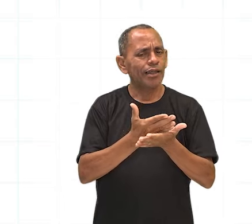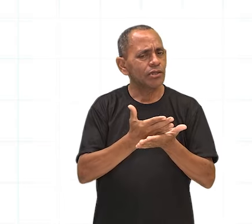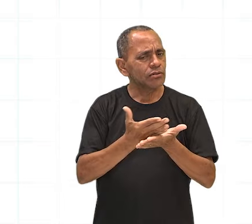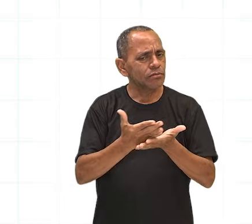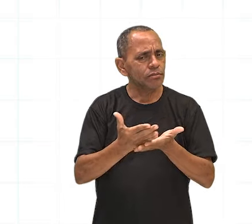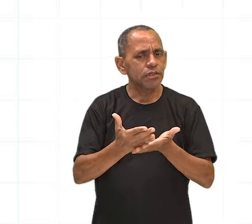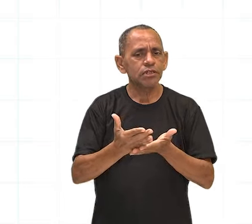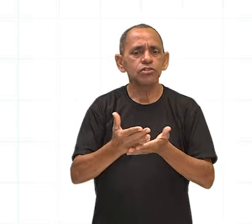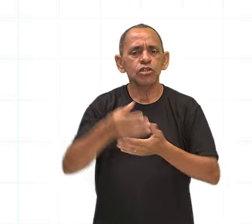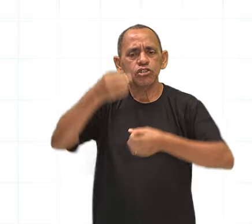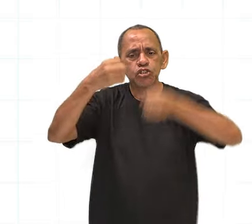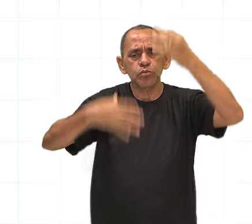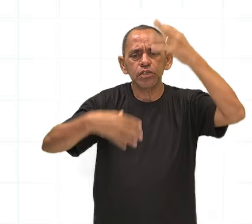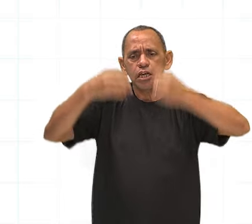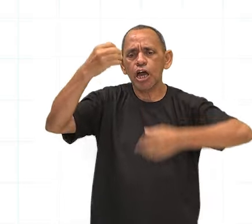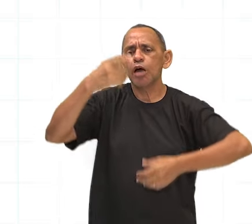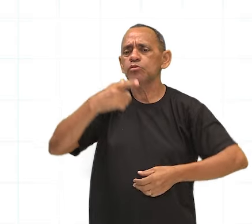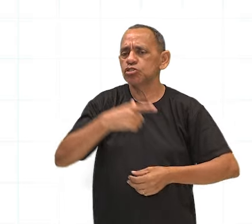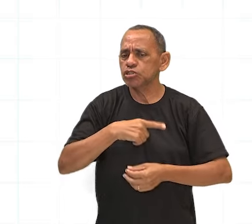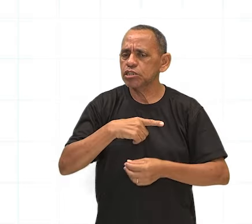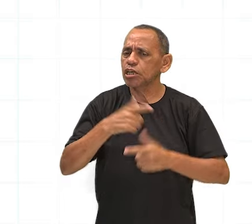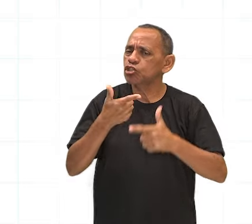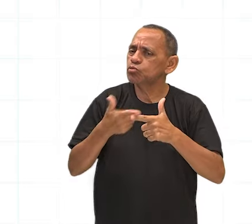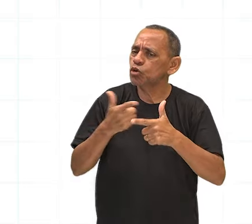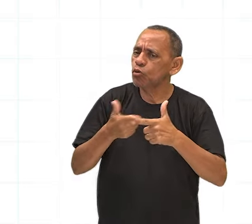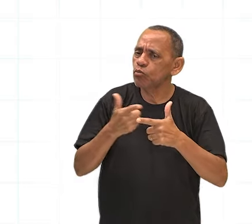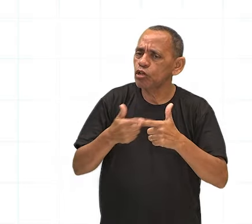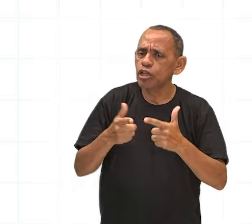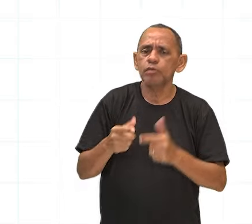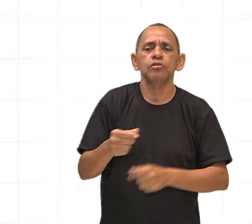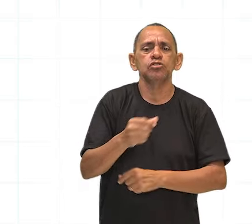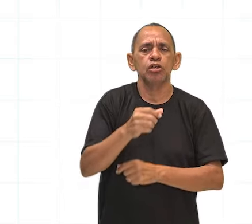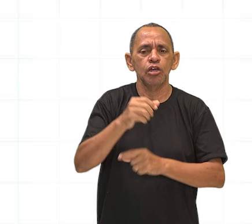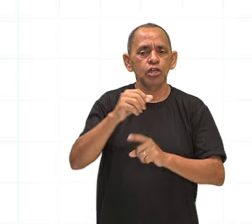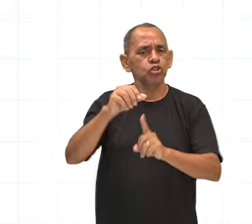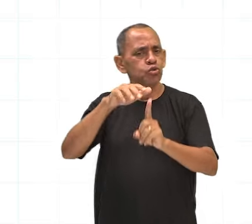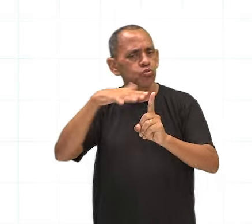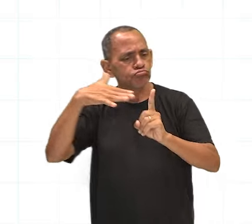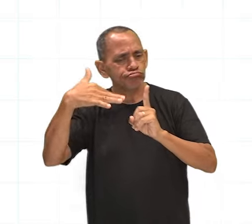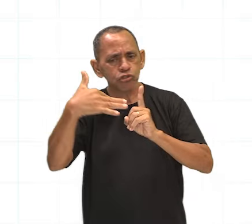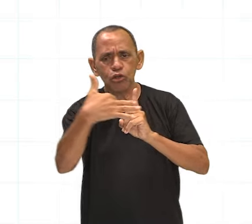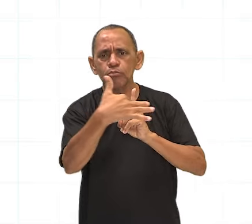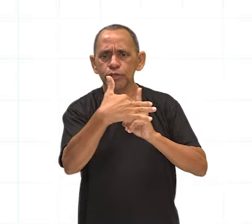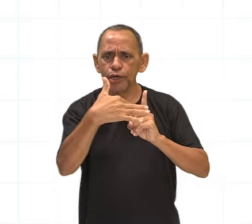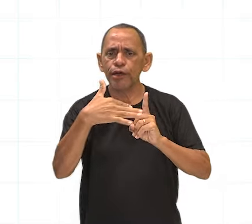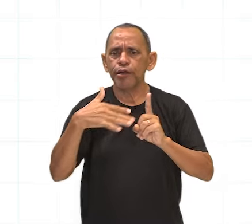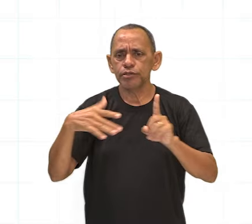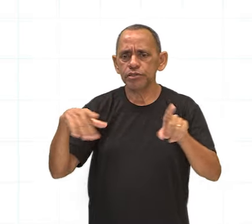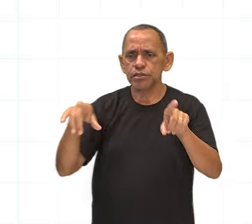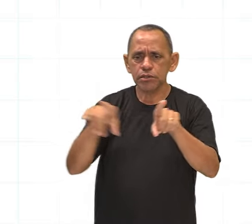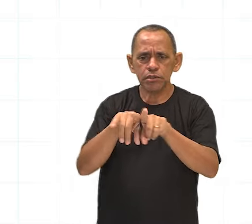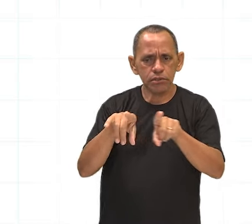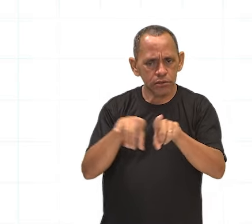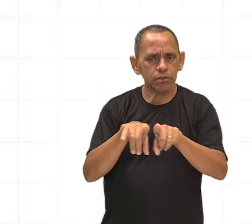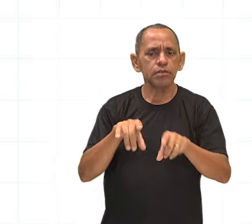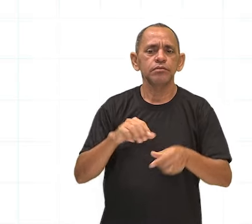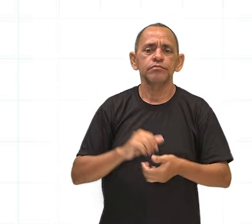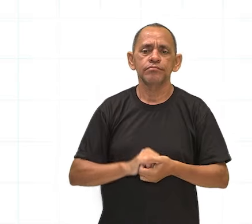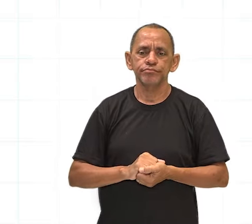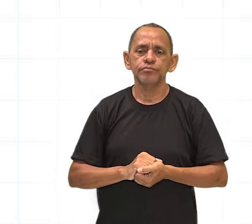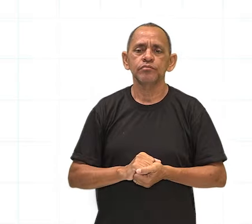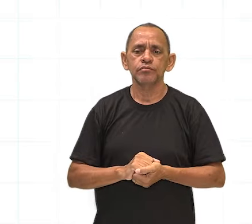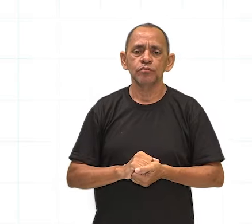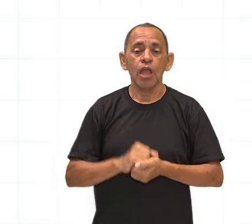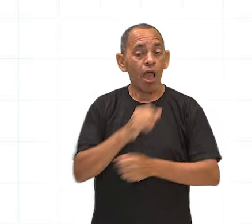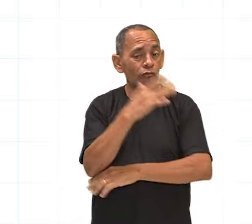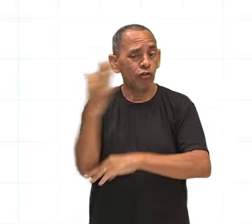tem até algumas perdas, tem alguns problemas ambientais, porque a floresta ela vem sendo devastada pelo ser humano,